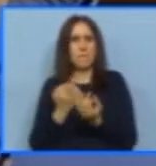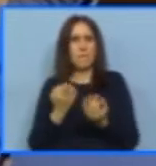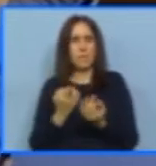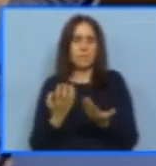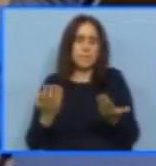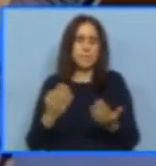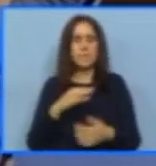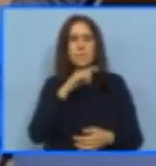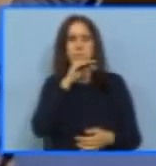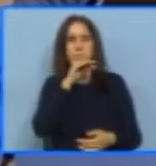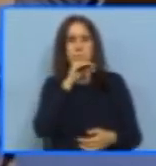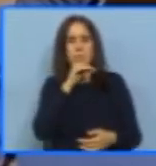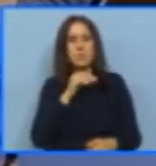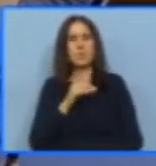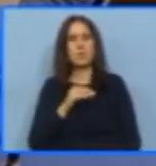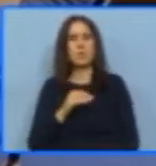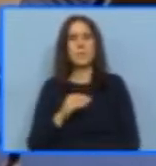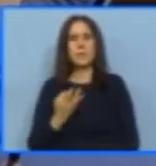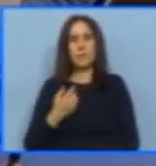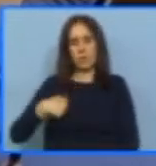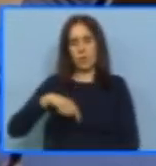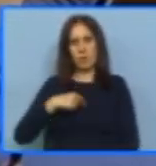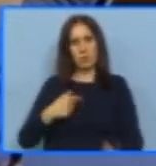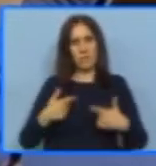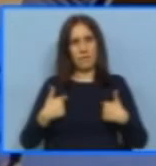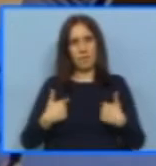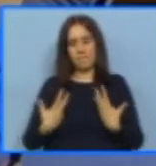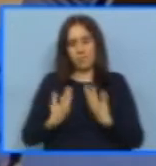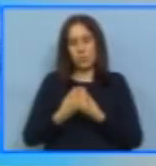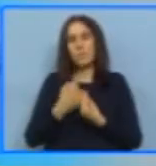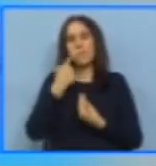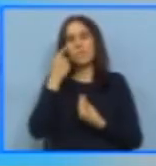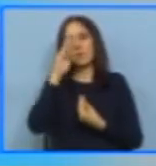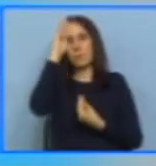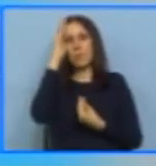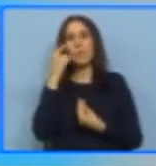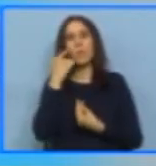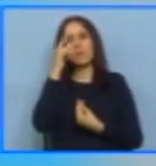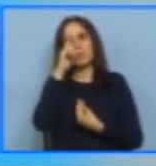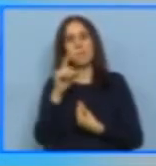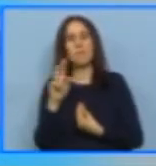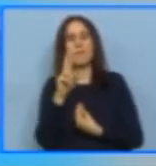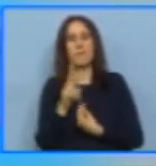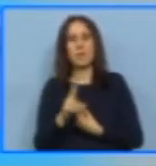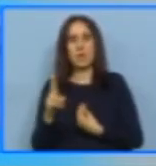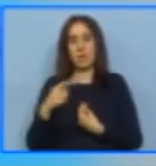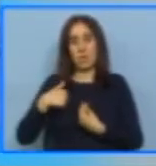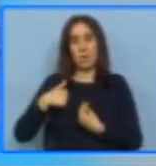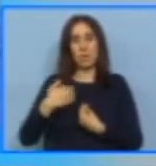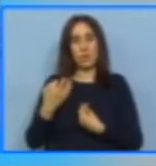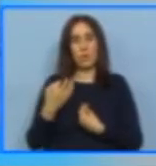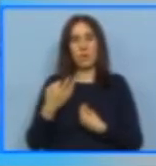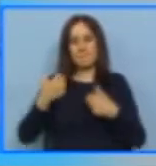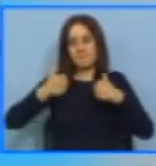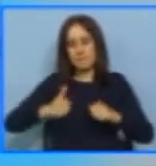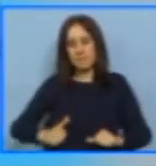de polícia. Nós próprios que viajamos com o Papa e que já somos conhecidos do staff do Vaticano, nós próprios fomos várias vezes